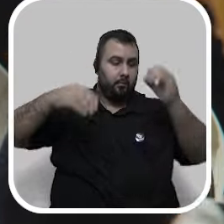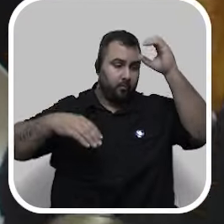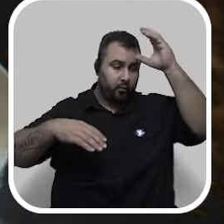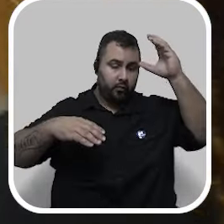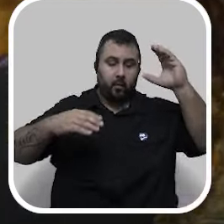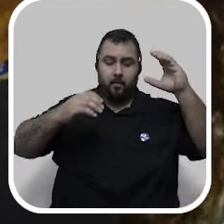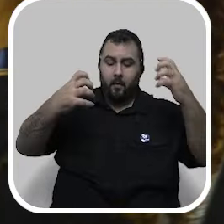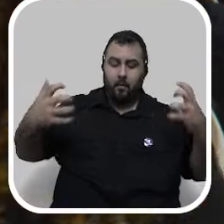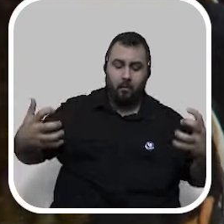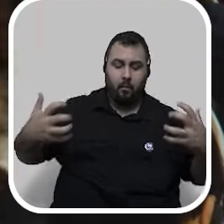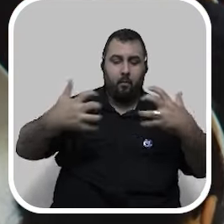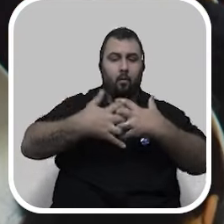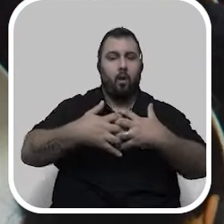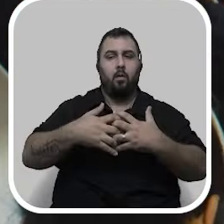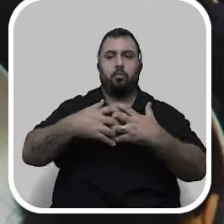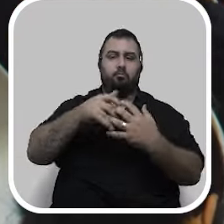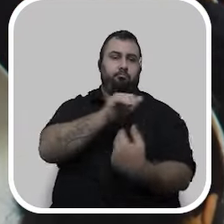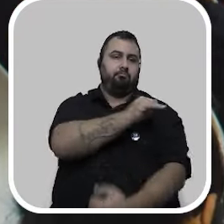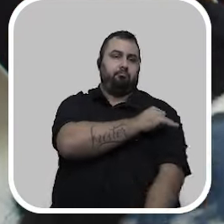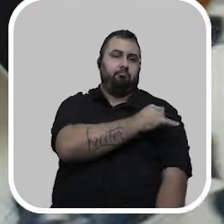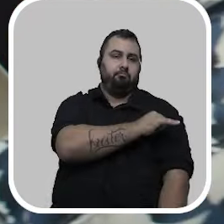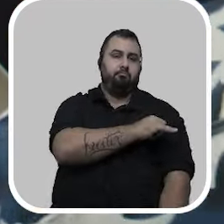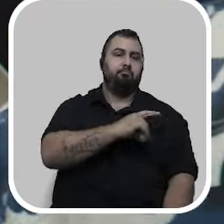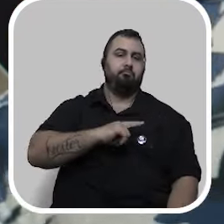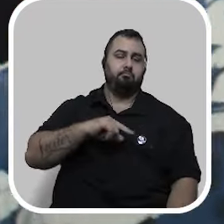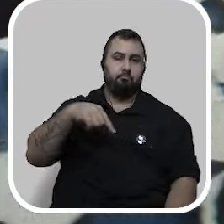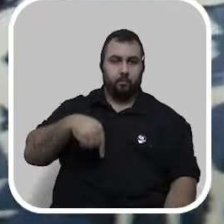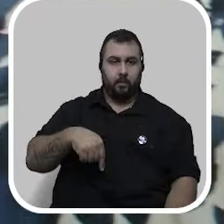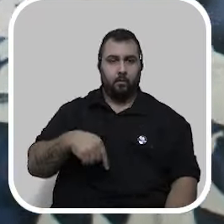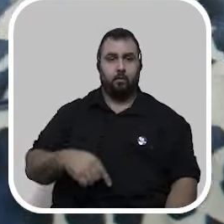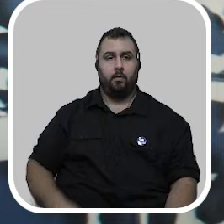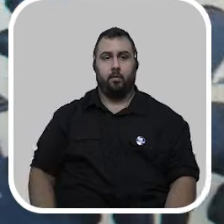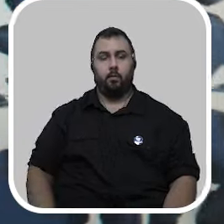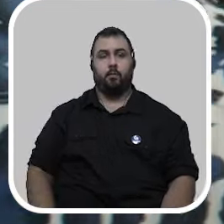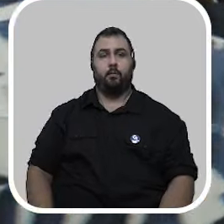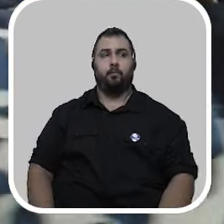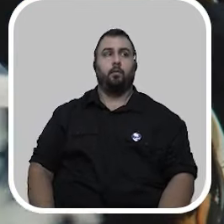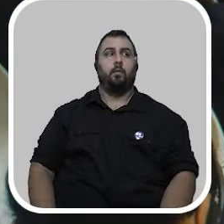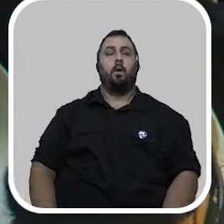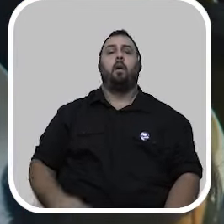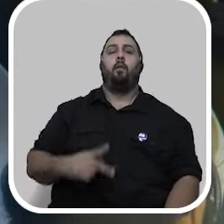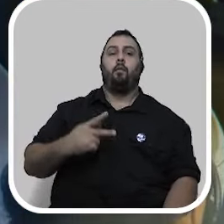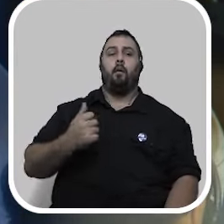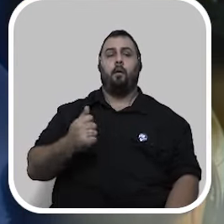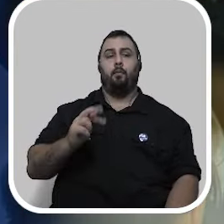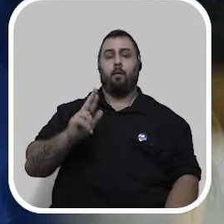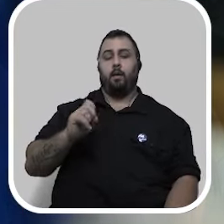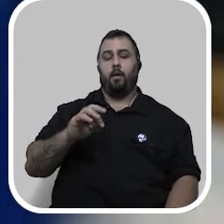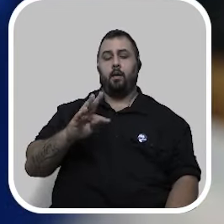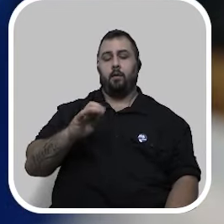existe muito esse fluxo né dos profissionais que vem do festival de Parentins que tem um conhecimento de